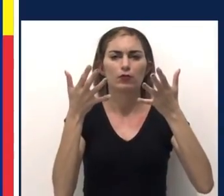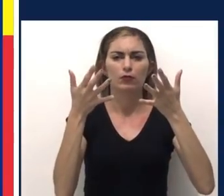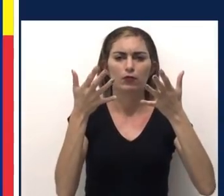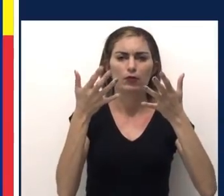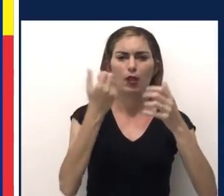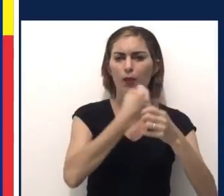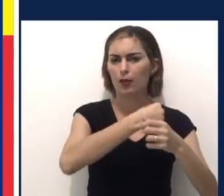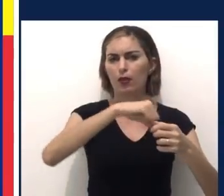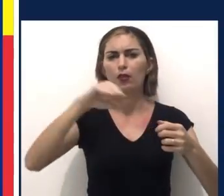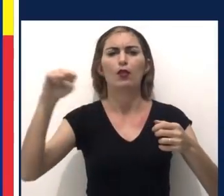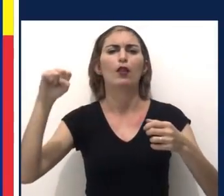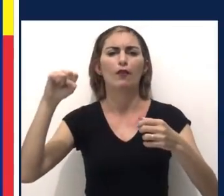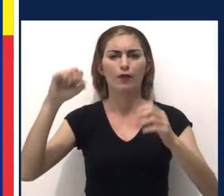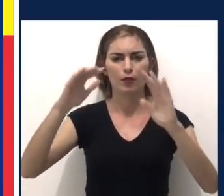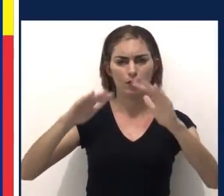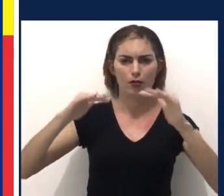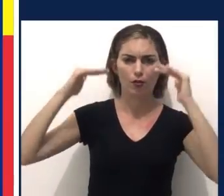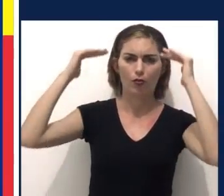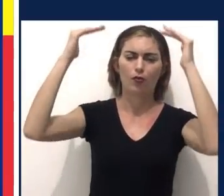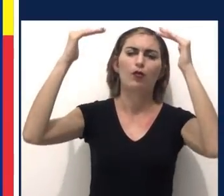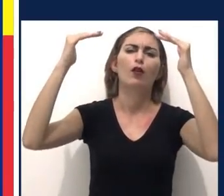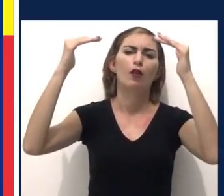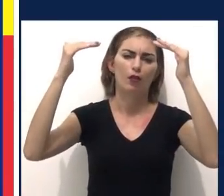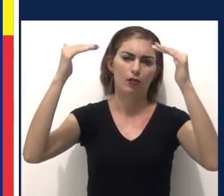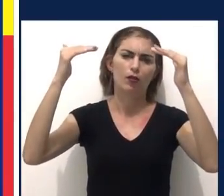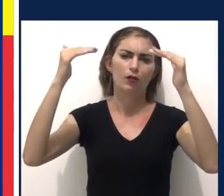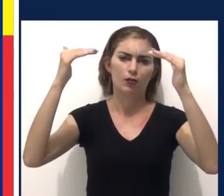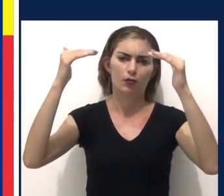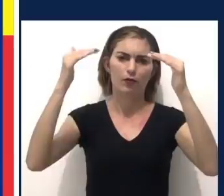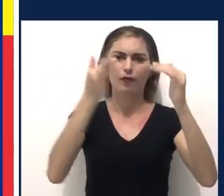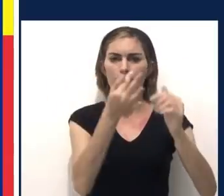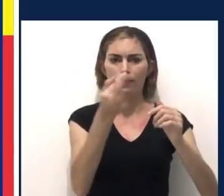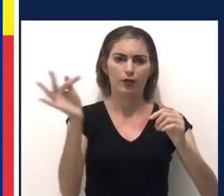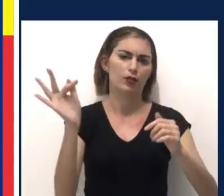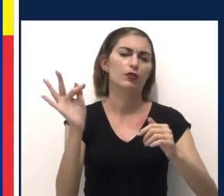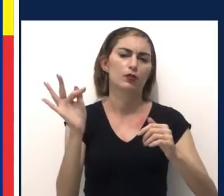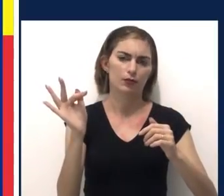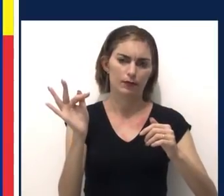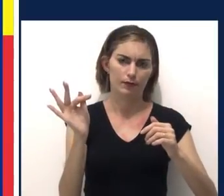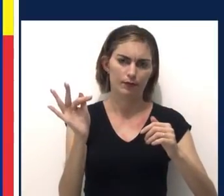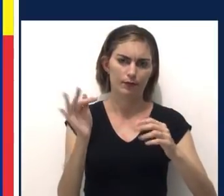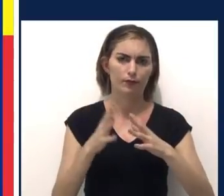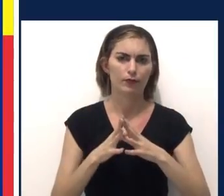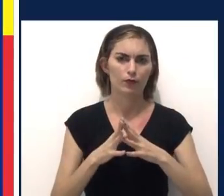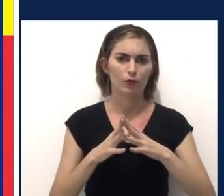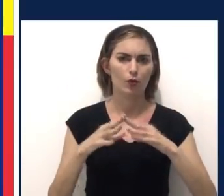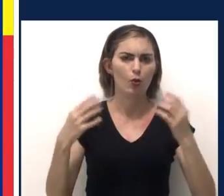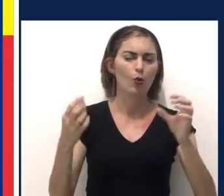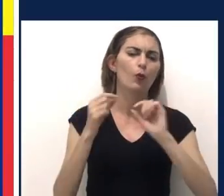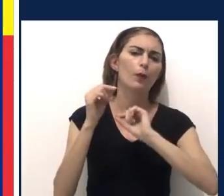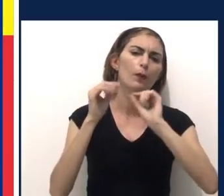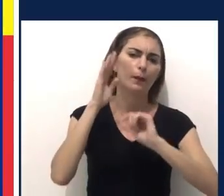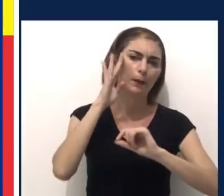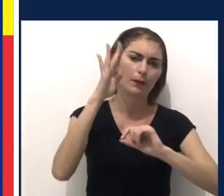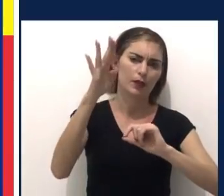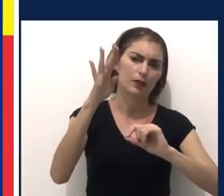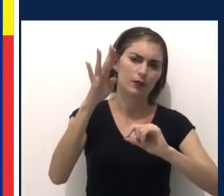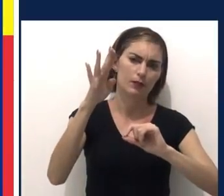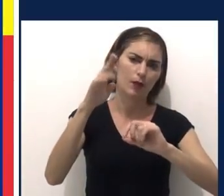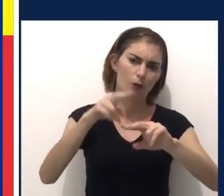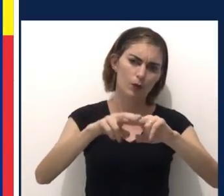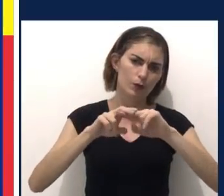ascensão da defesa do absolutismo na França,